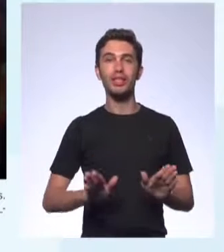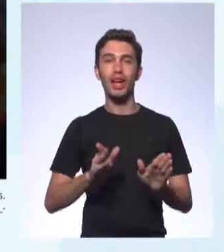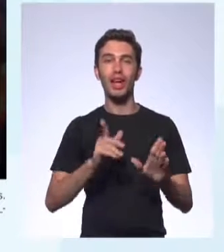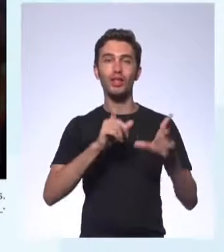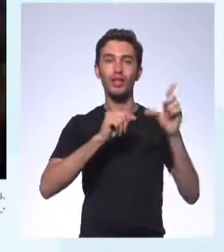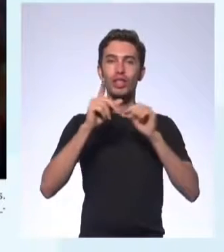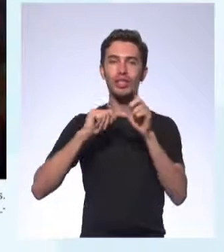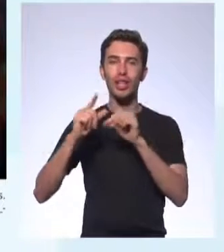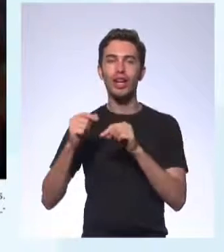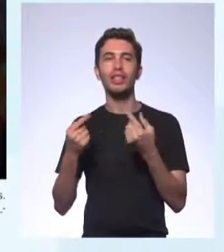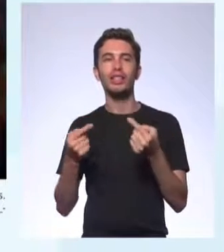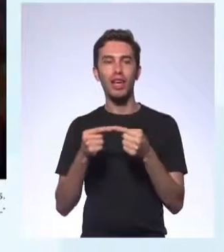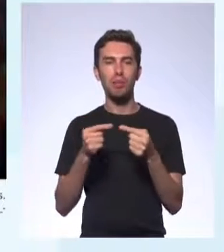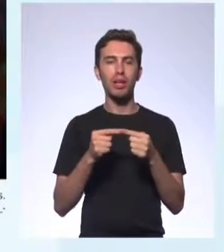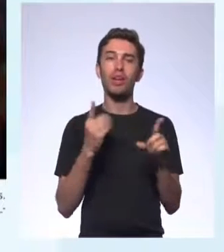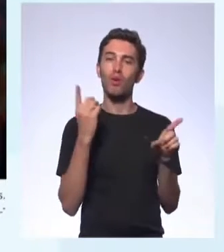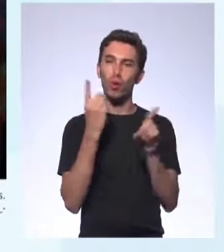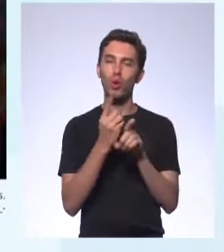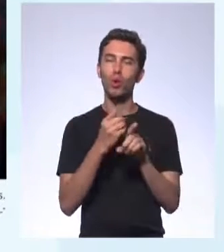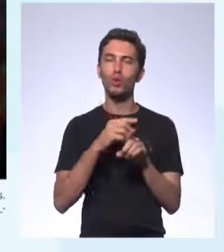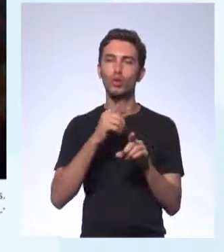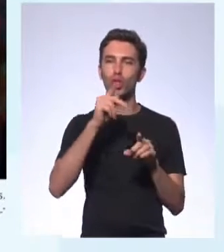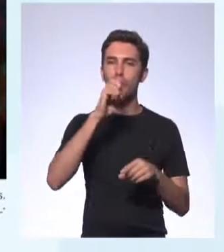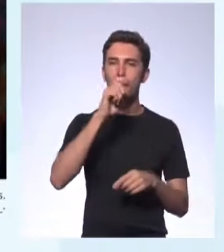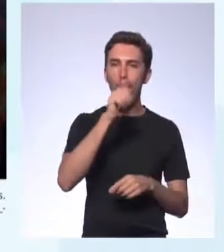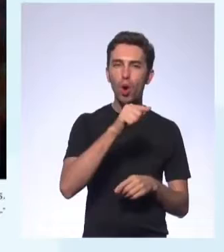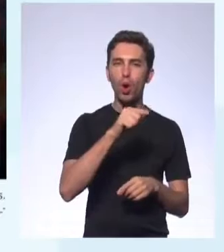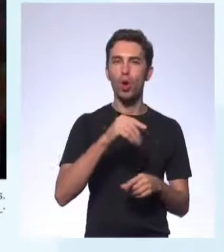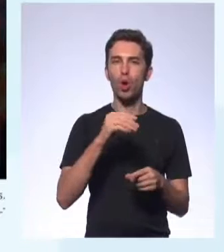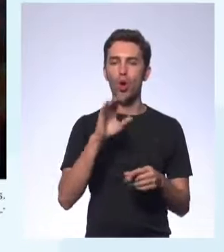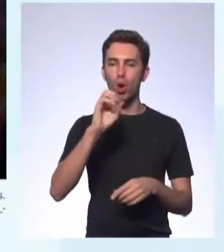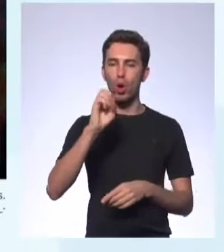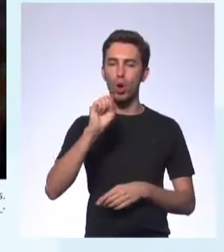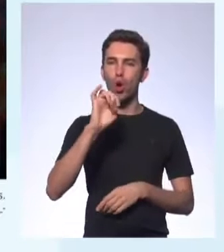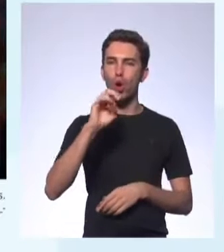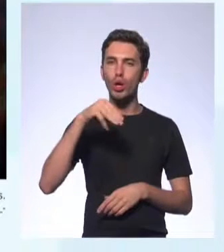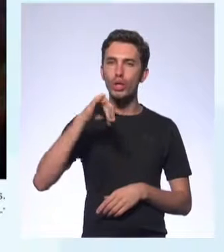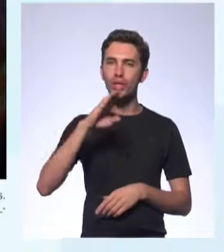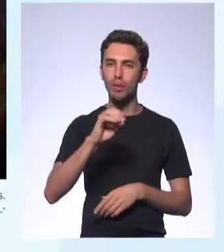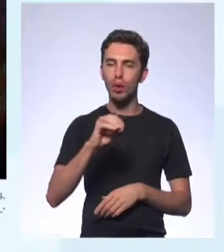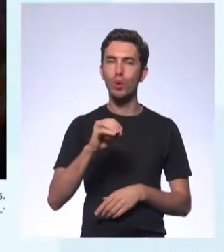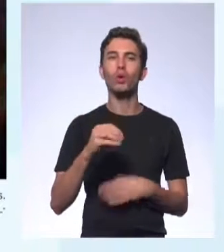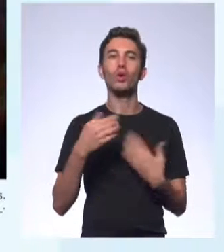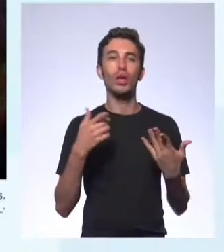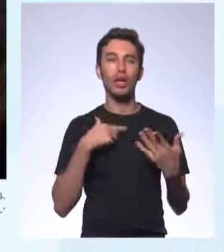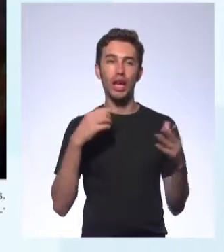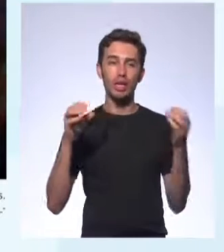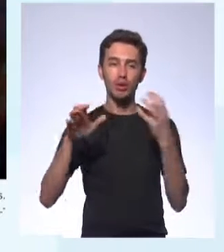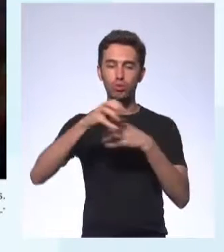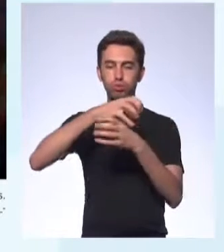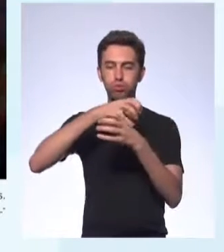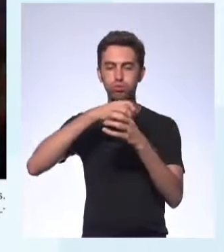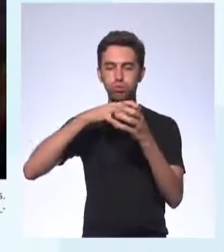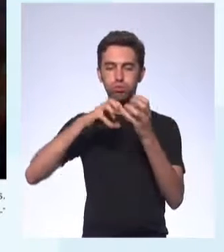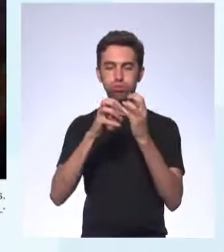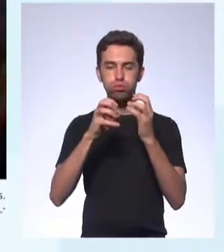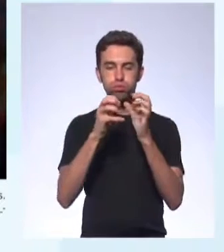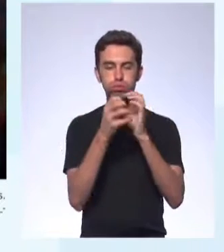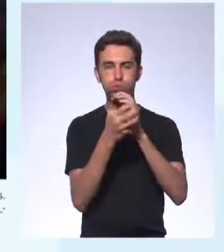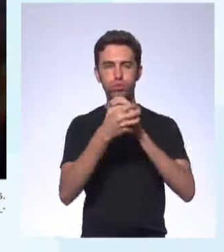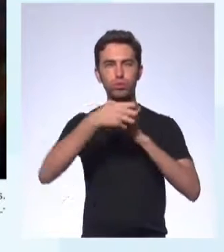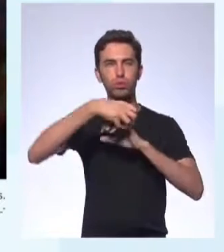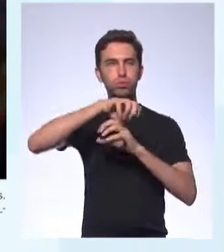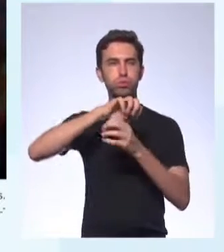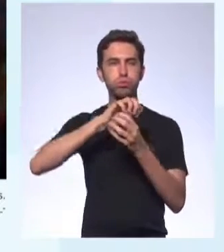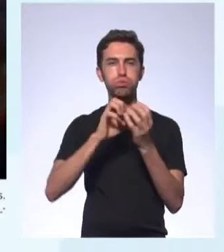que é um encontro mesmo de poeira cósmica, de átomos que estão se formando ainda e de várias fusões que estão ocorrendo de hidrogênio e